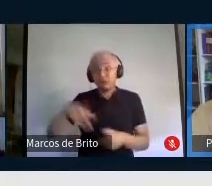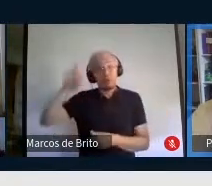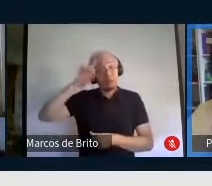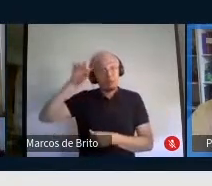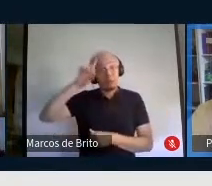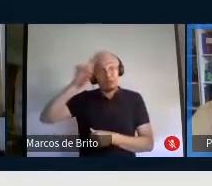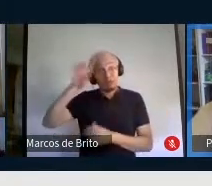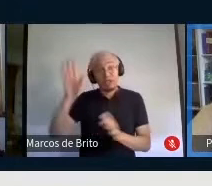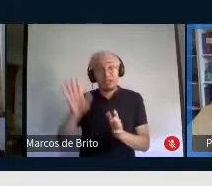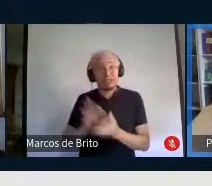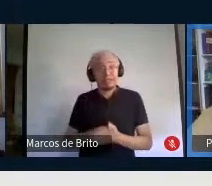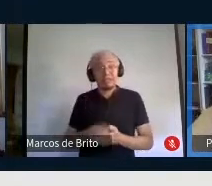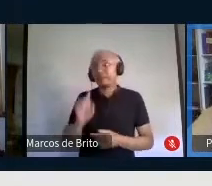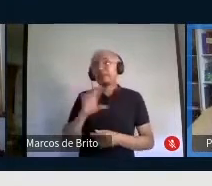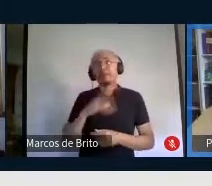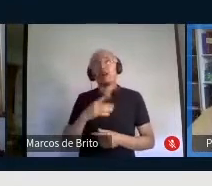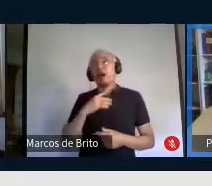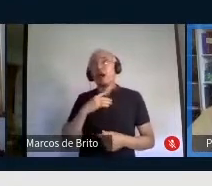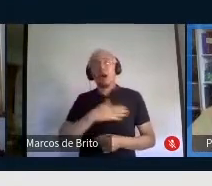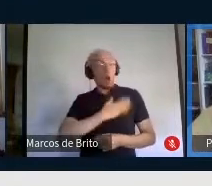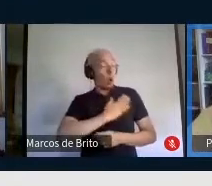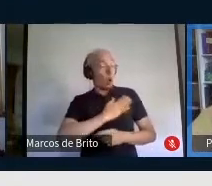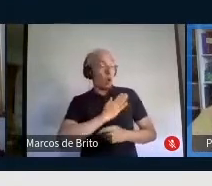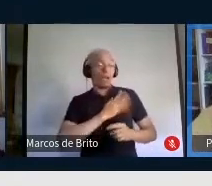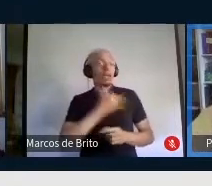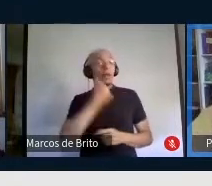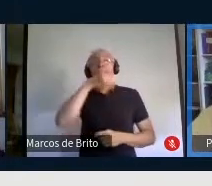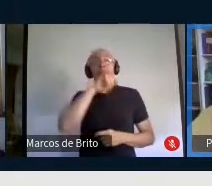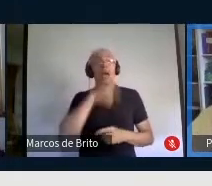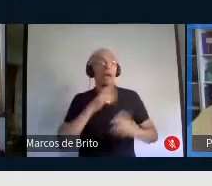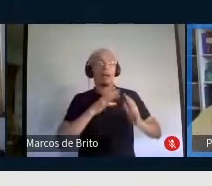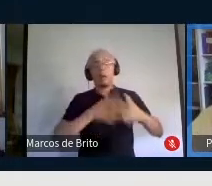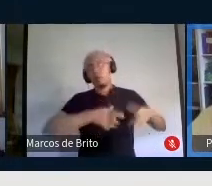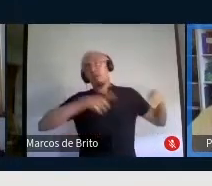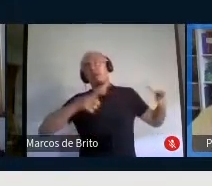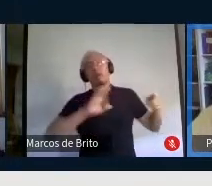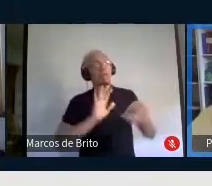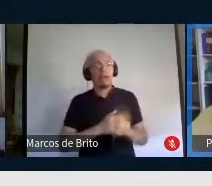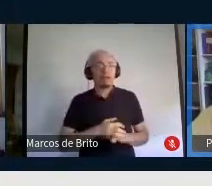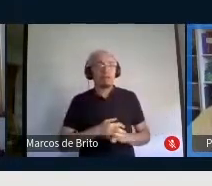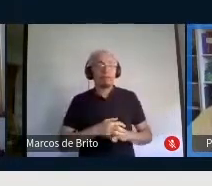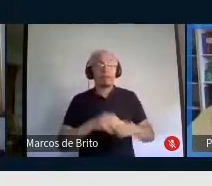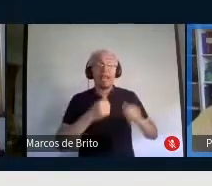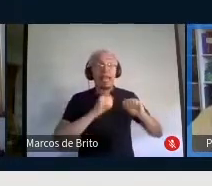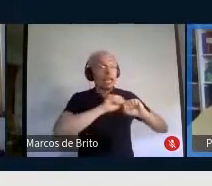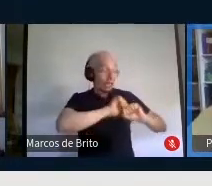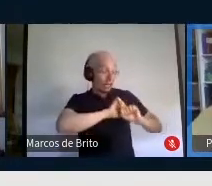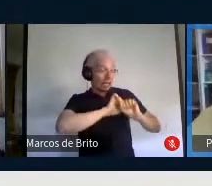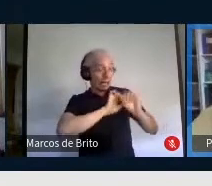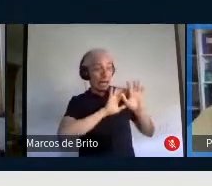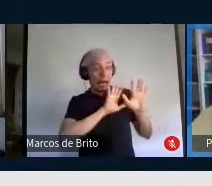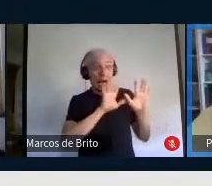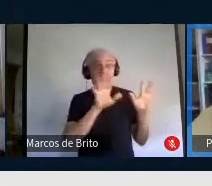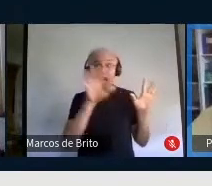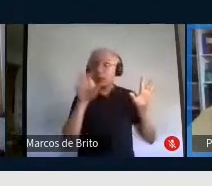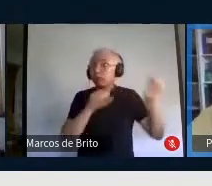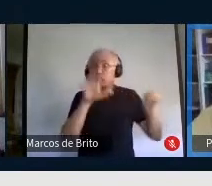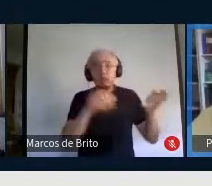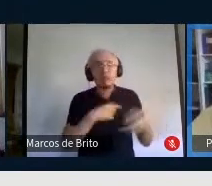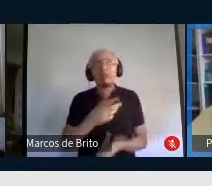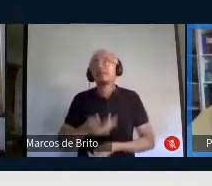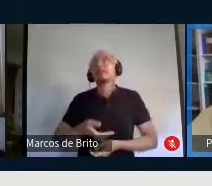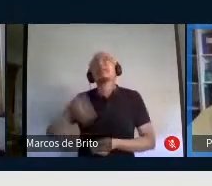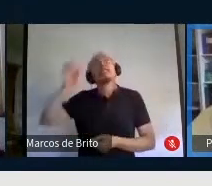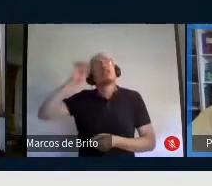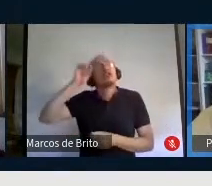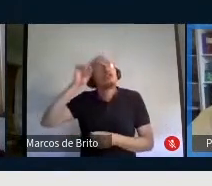não é nem só coração de mãe. É a gente querendo solidificar mesmo, tornar claro, né? E eu agradeço